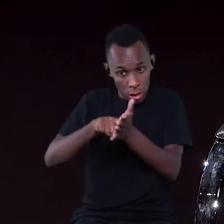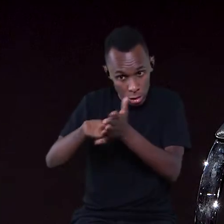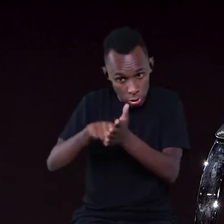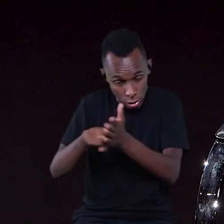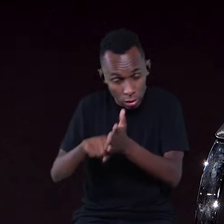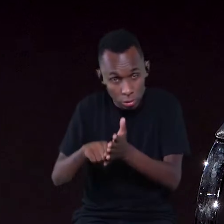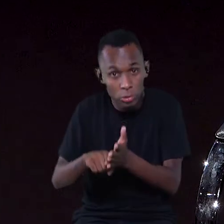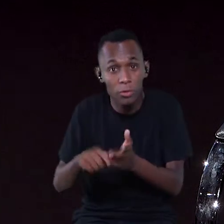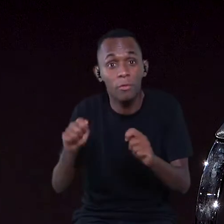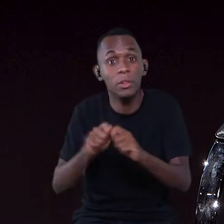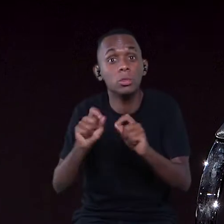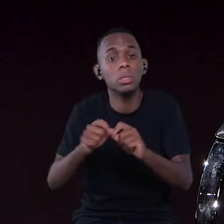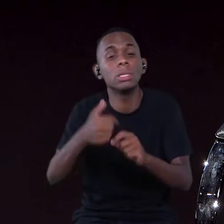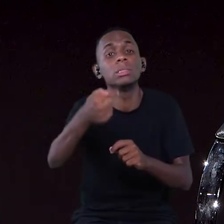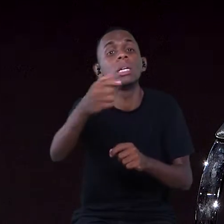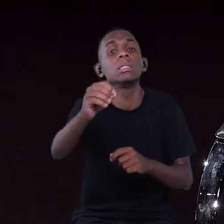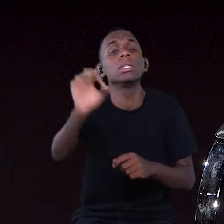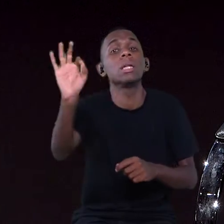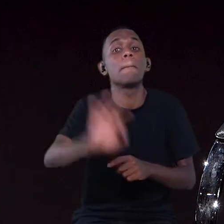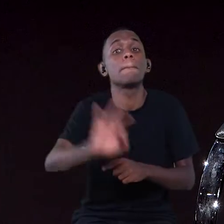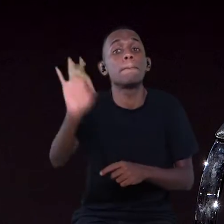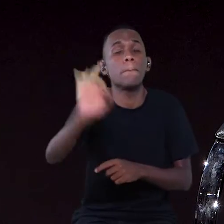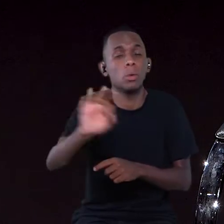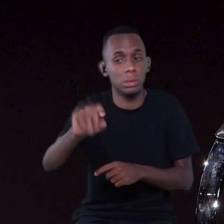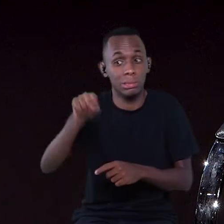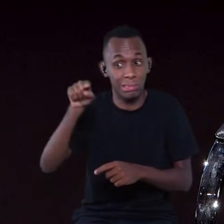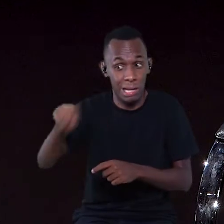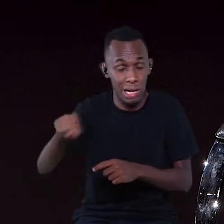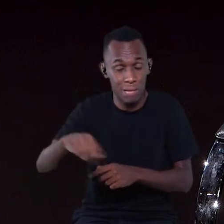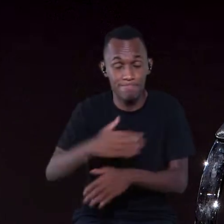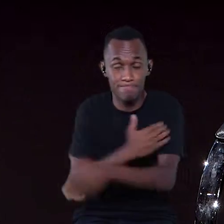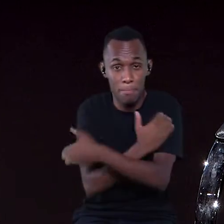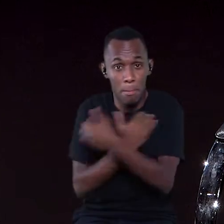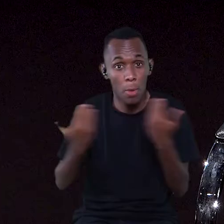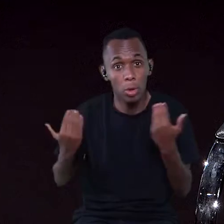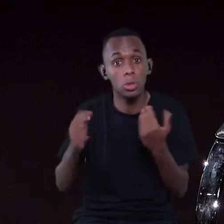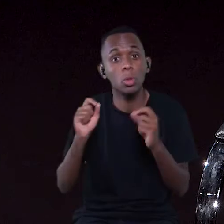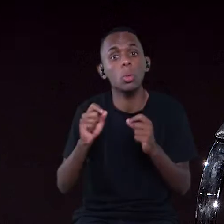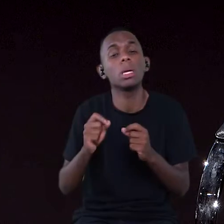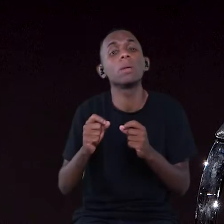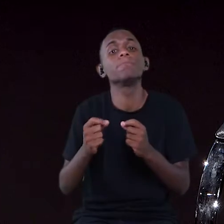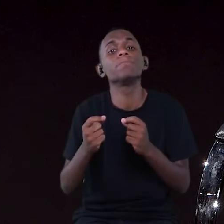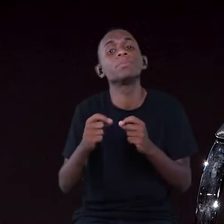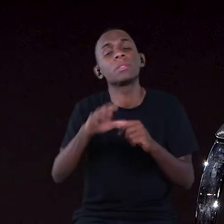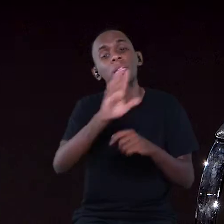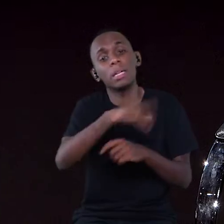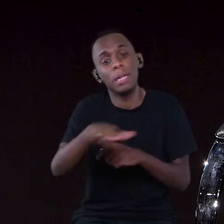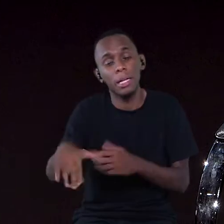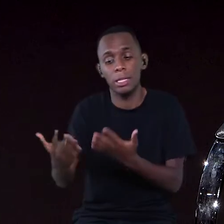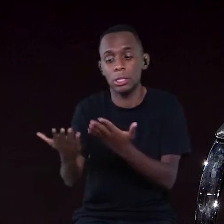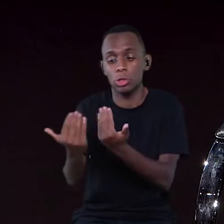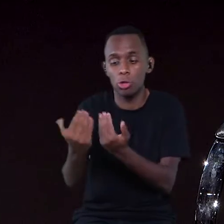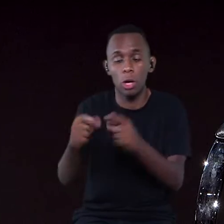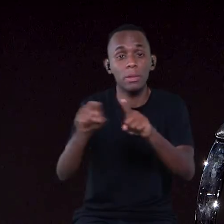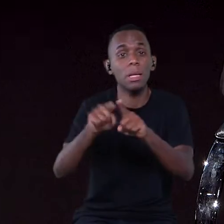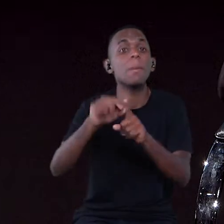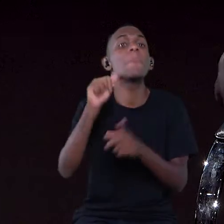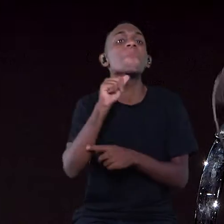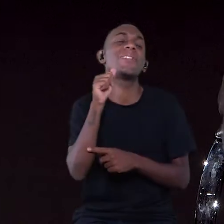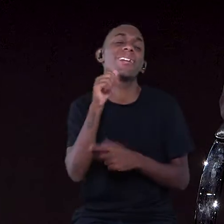que descobriu que 70% das pessoas que estão ali são crianças, jovens e